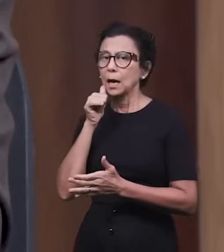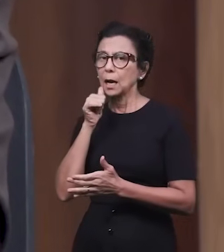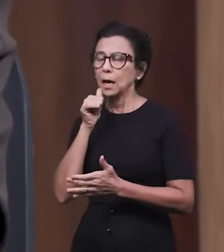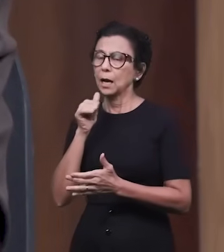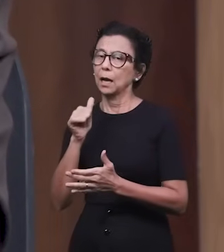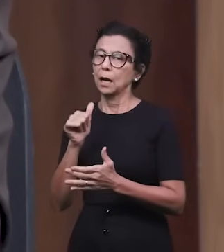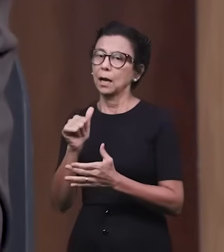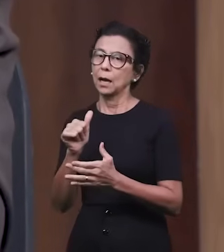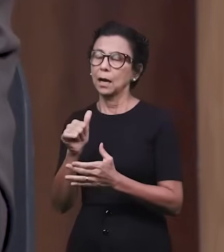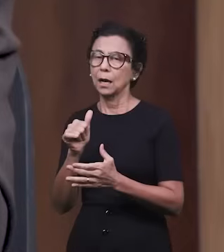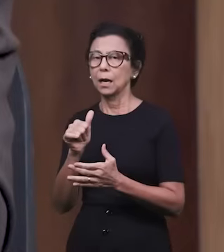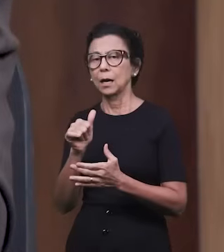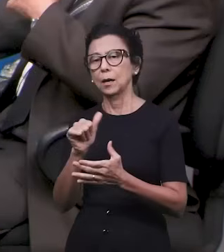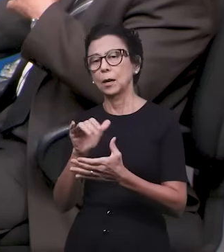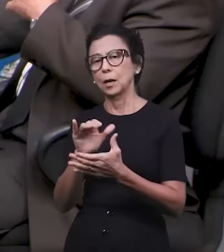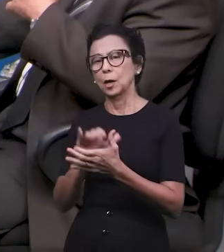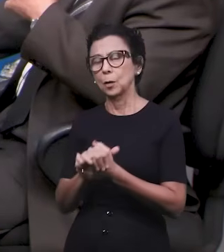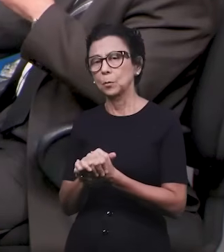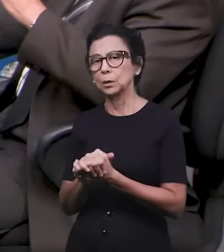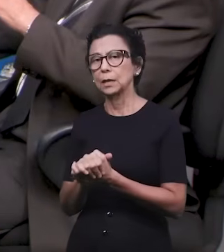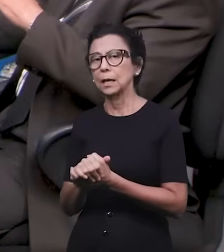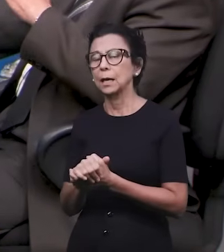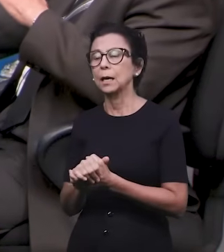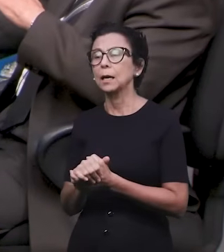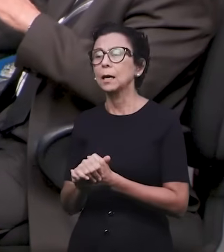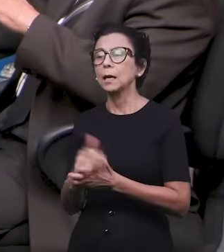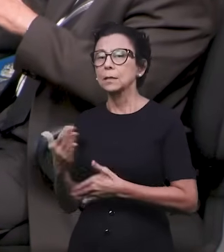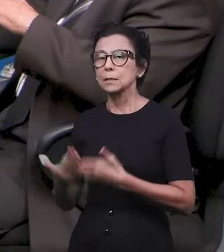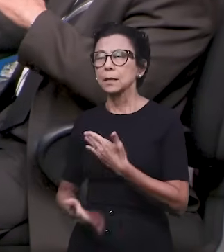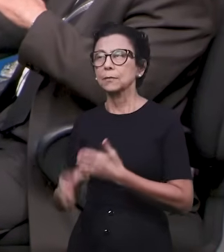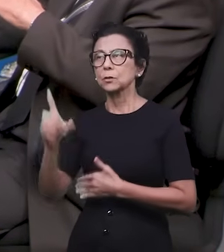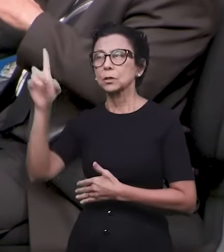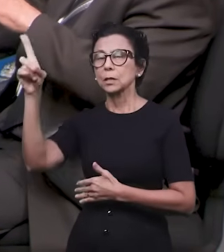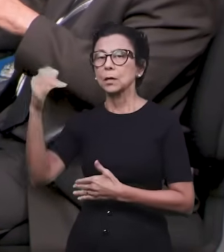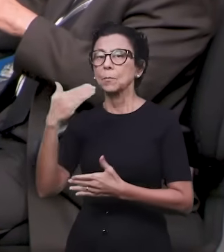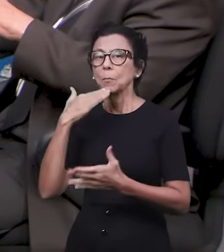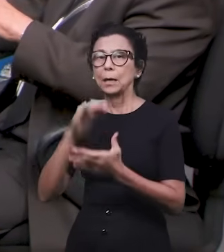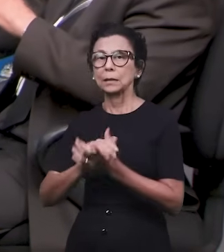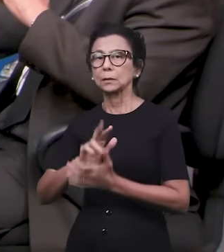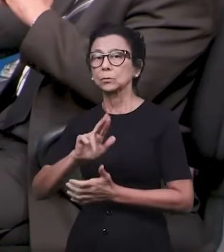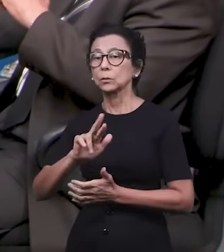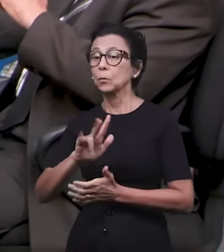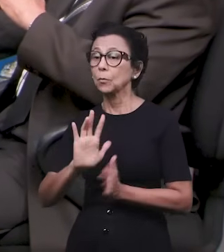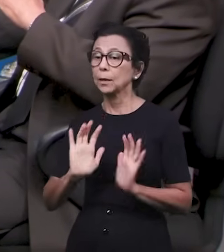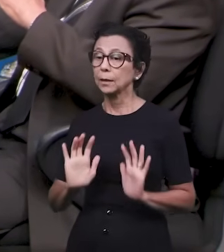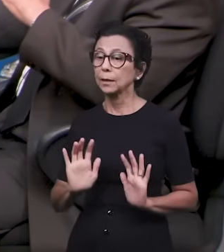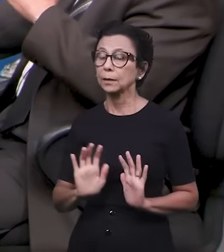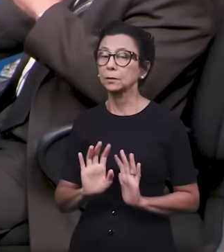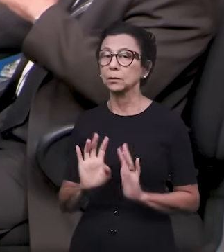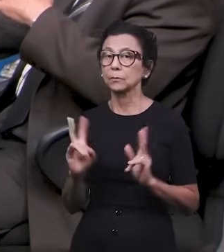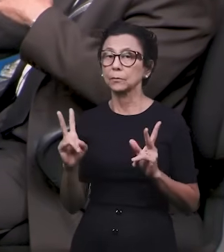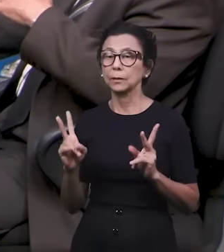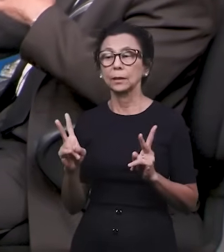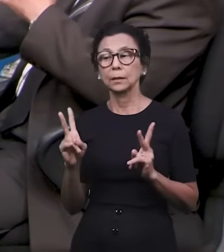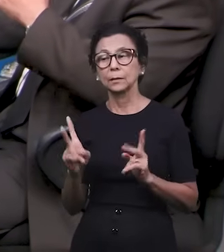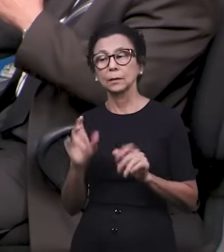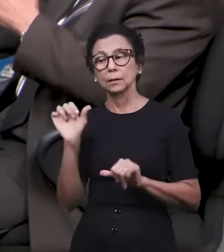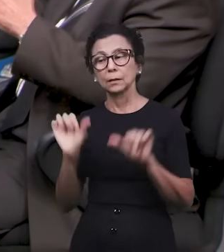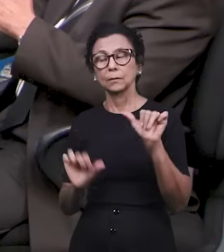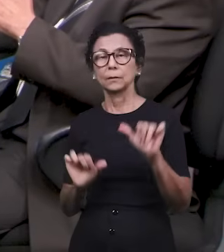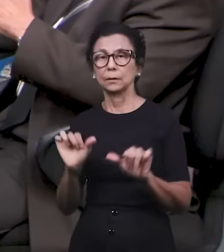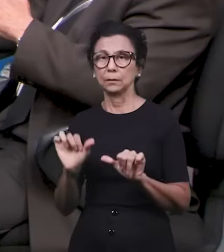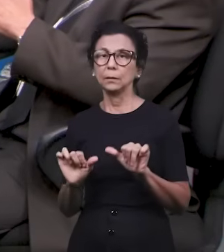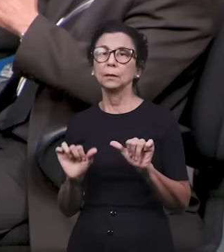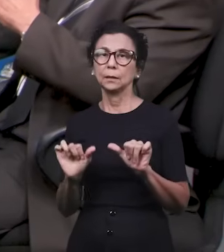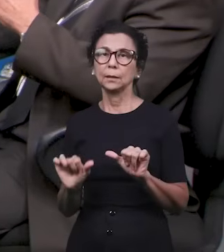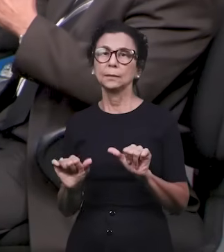ainda. Então, é sábio da parte do diácono ele se precaver antes, procurar ver antes a respeito desses cuidados,